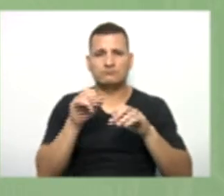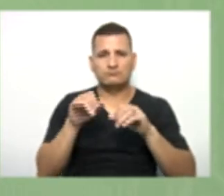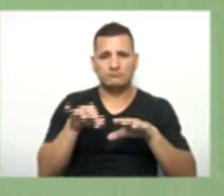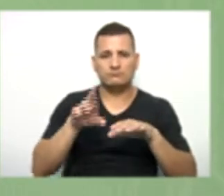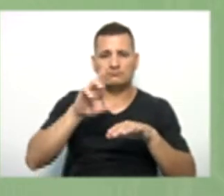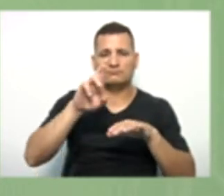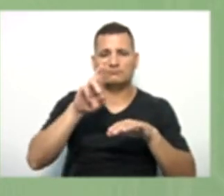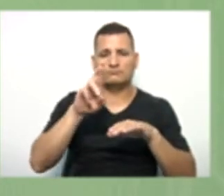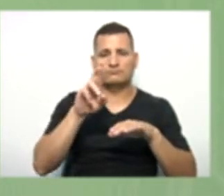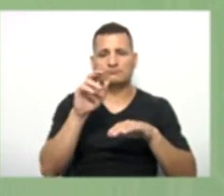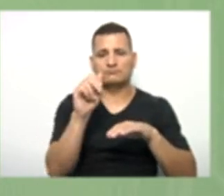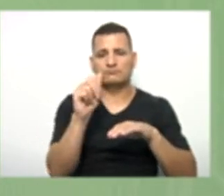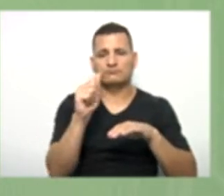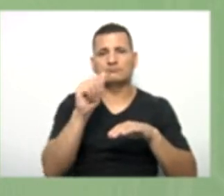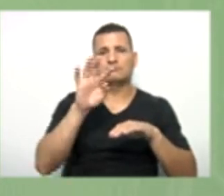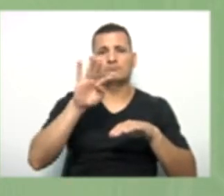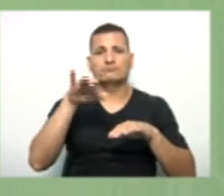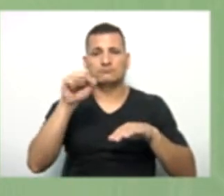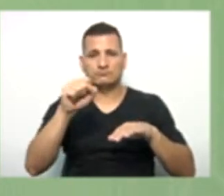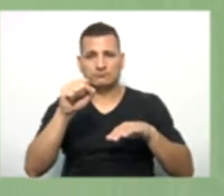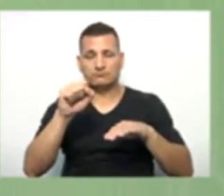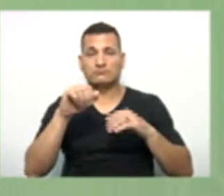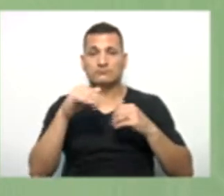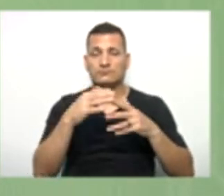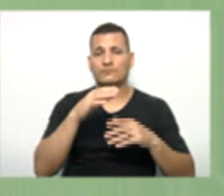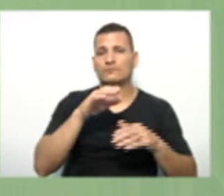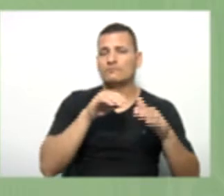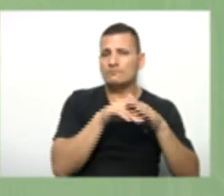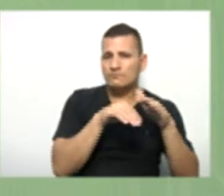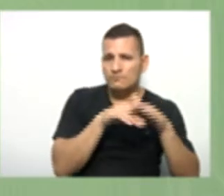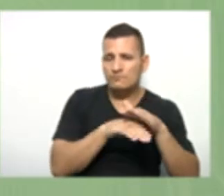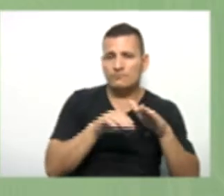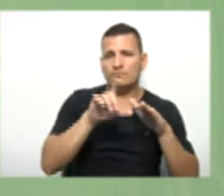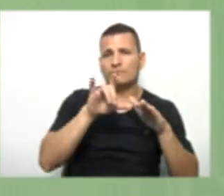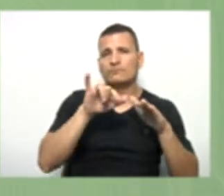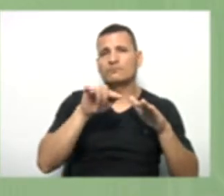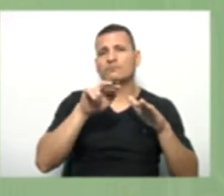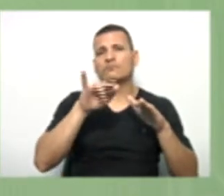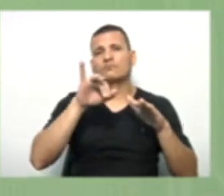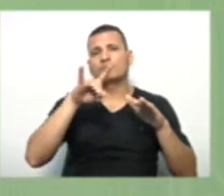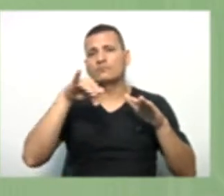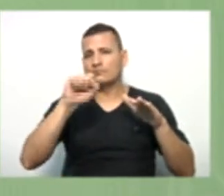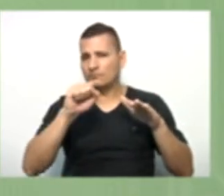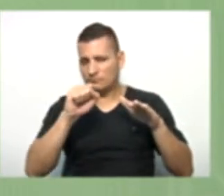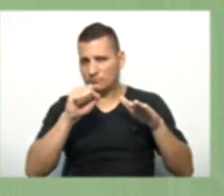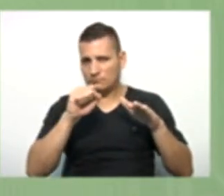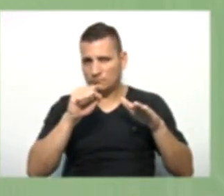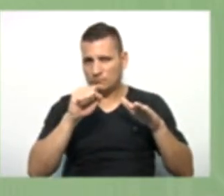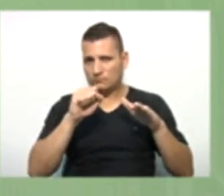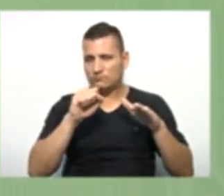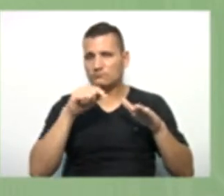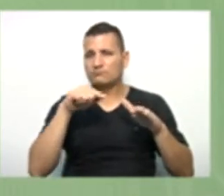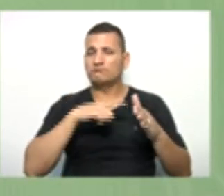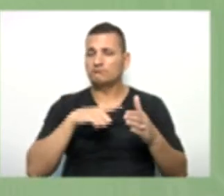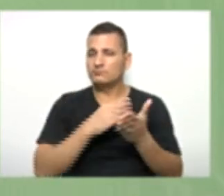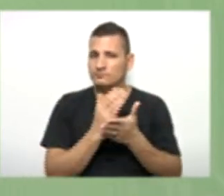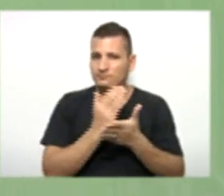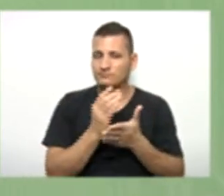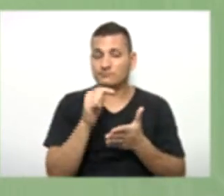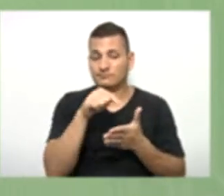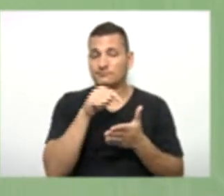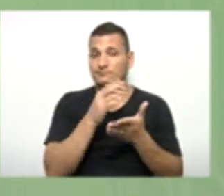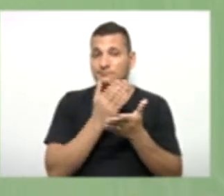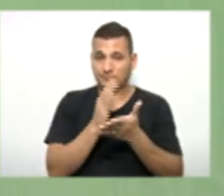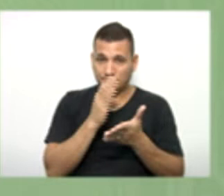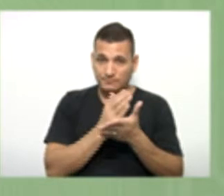Ok, então nós temos das sobras líquidas do exercício, do exercício das cooperativas. Essas